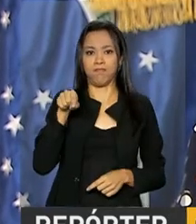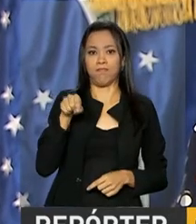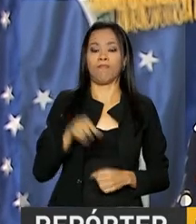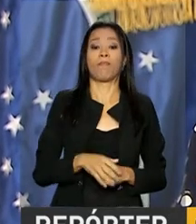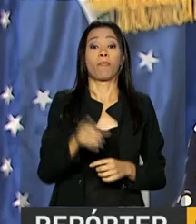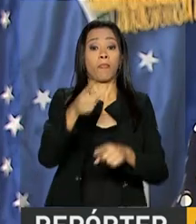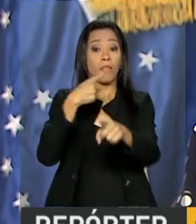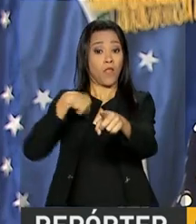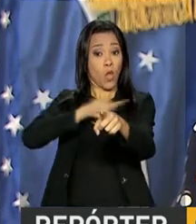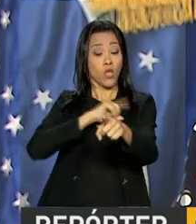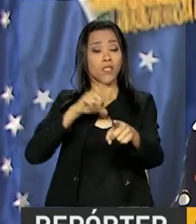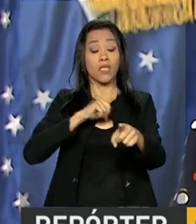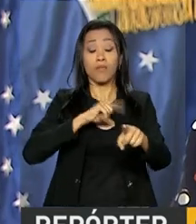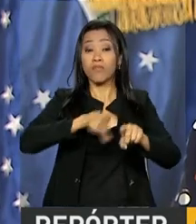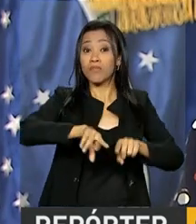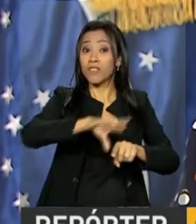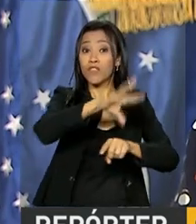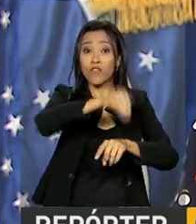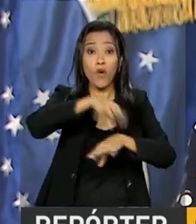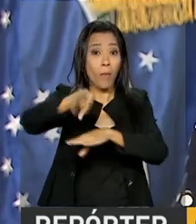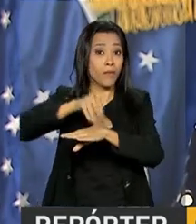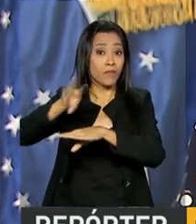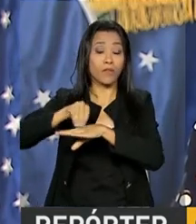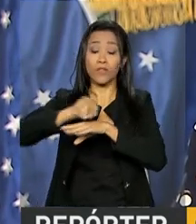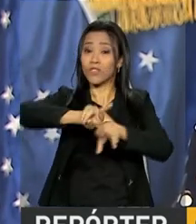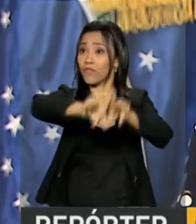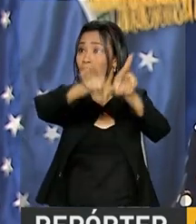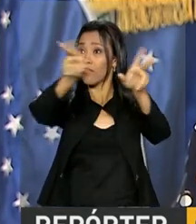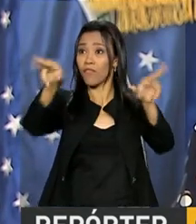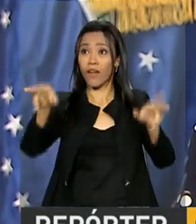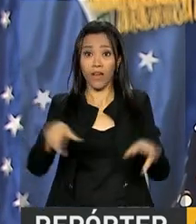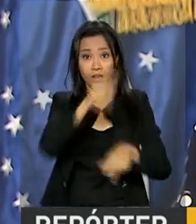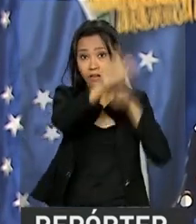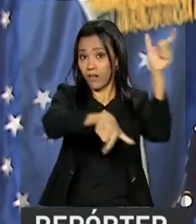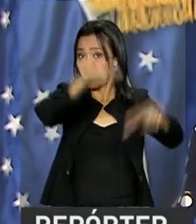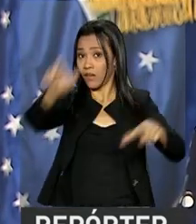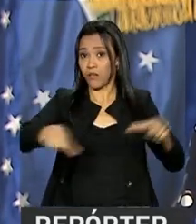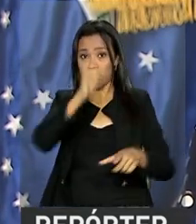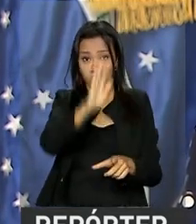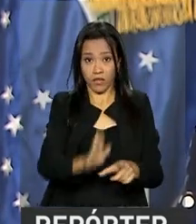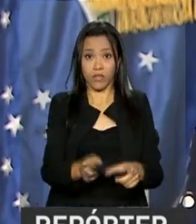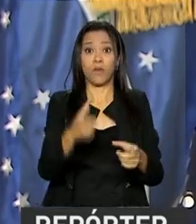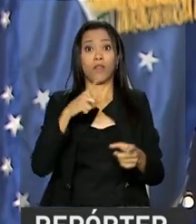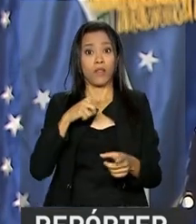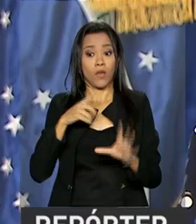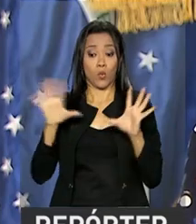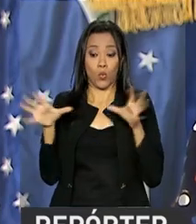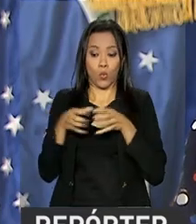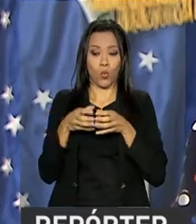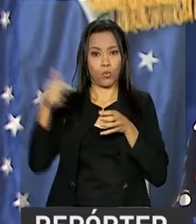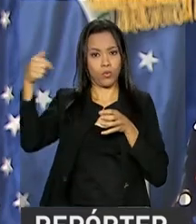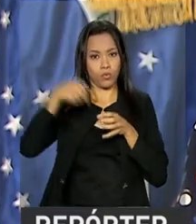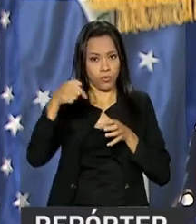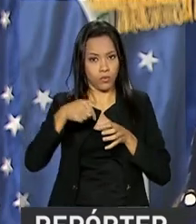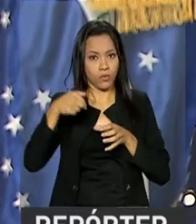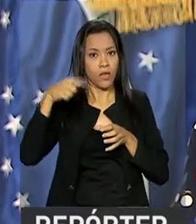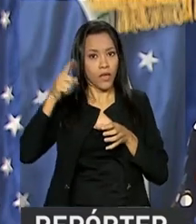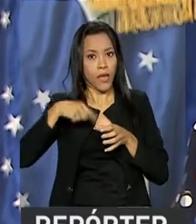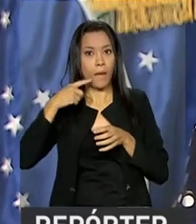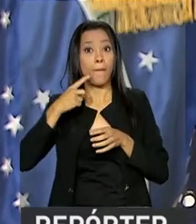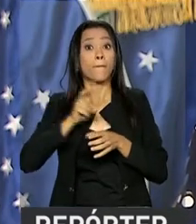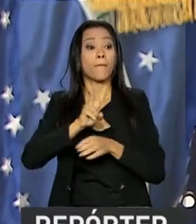todos os cidadãos brasileiros então nós temos aqui um grupo de resposta attacks é que são aqueles grupos formados para obra para